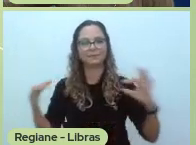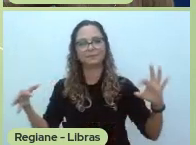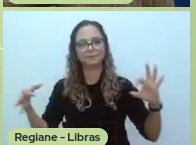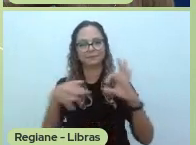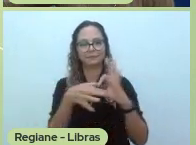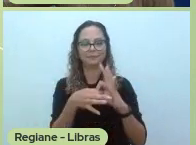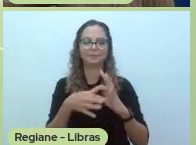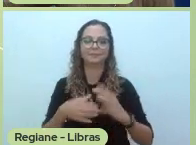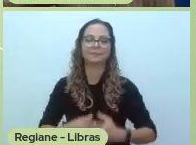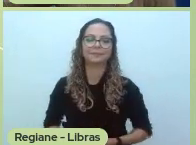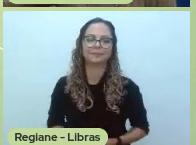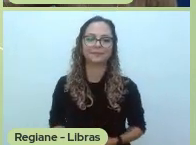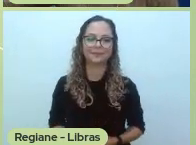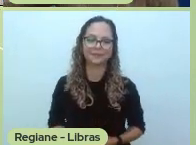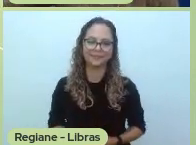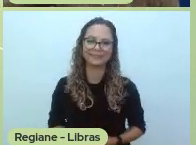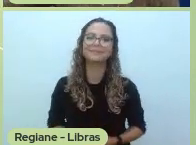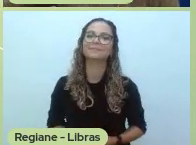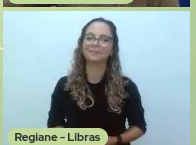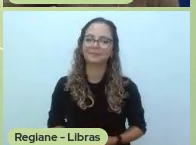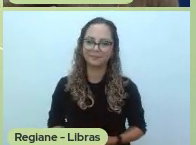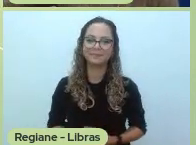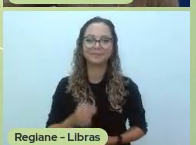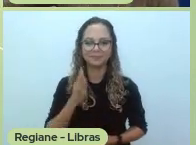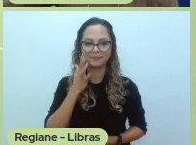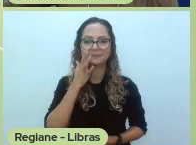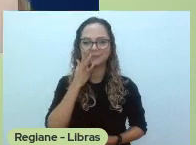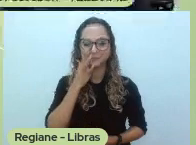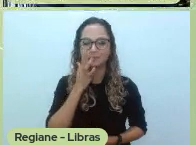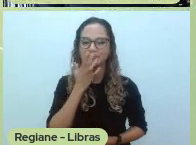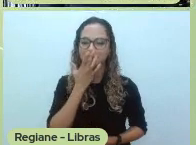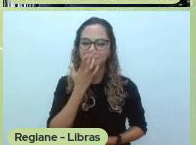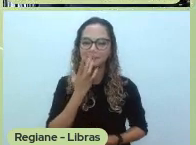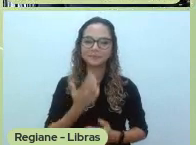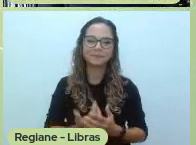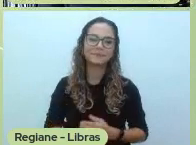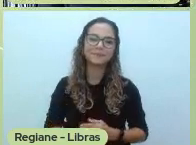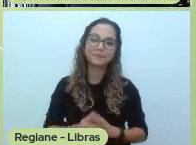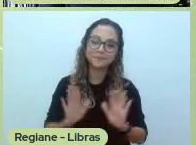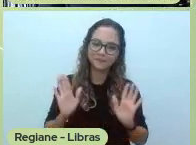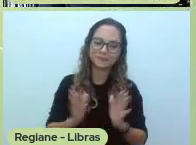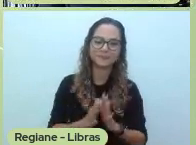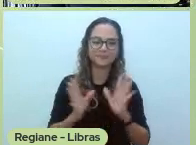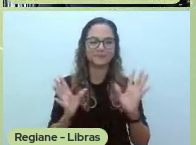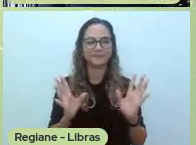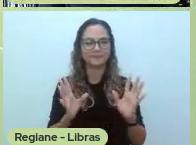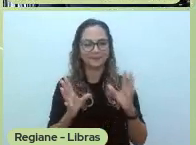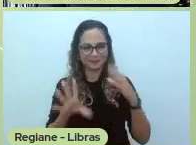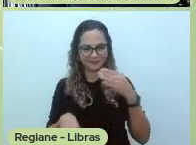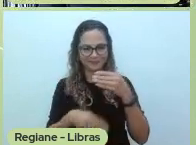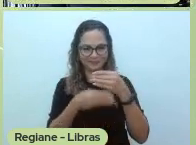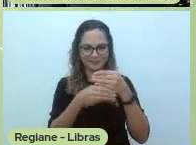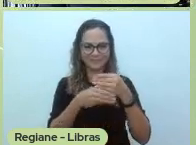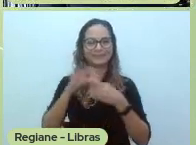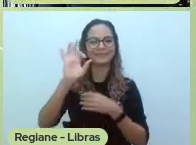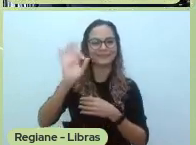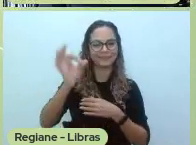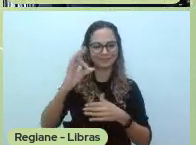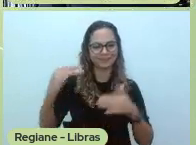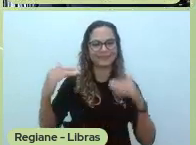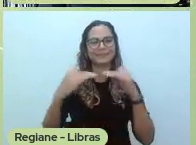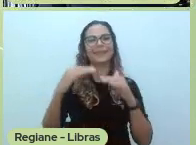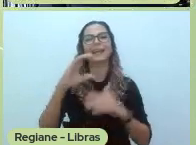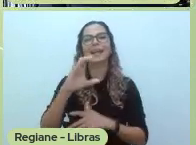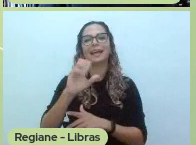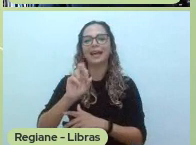vida. Perfeito. Tem Samuel, uma... assim como a... Oi, Débora, claro. Só para complementar, né? Assim como a Carolina falou, a gente